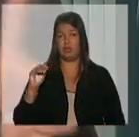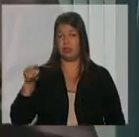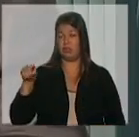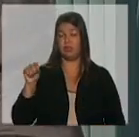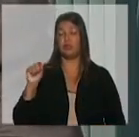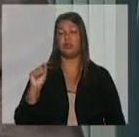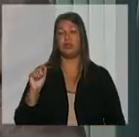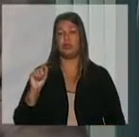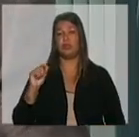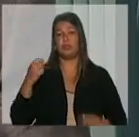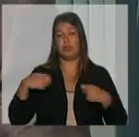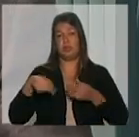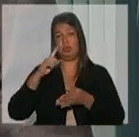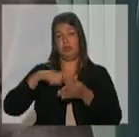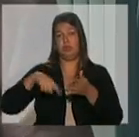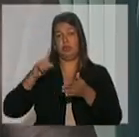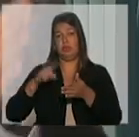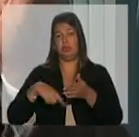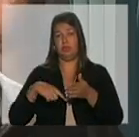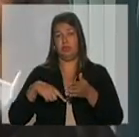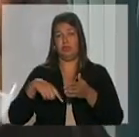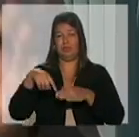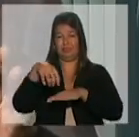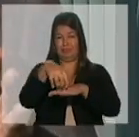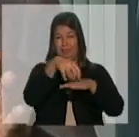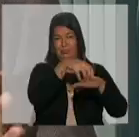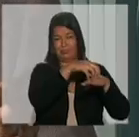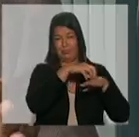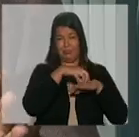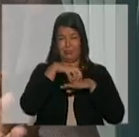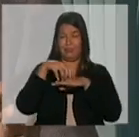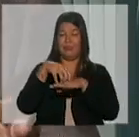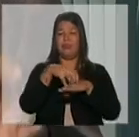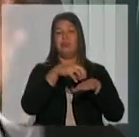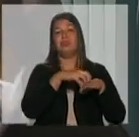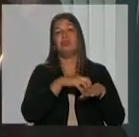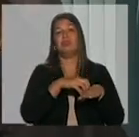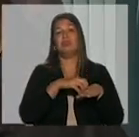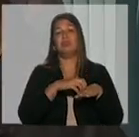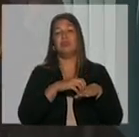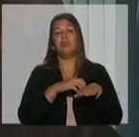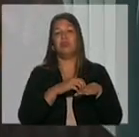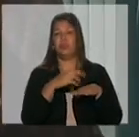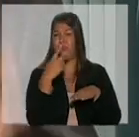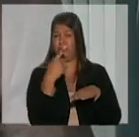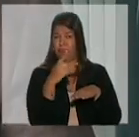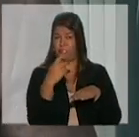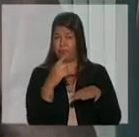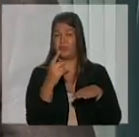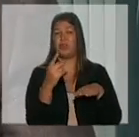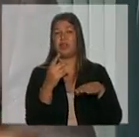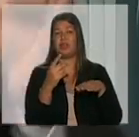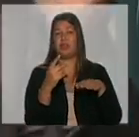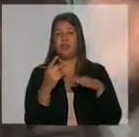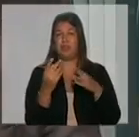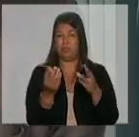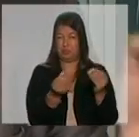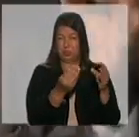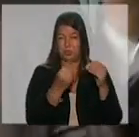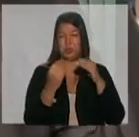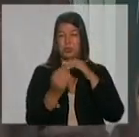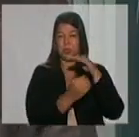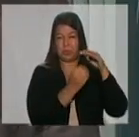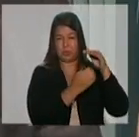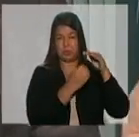ter excluído desse processo as entidades, as empreiteiras,